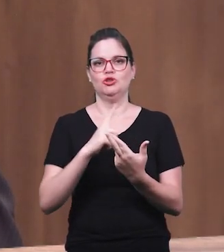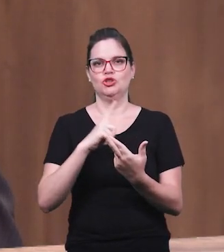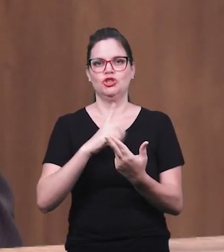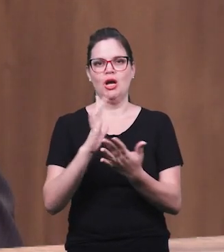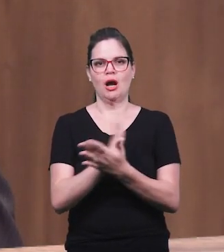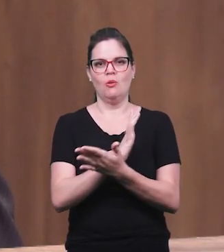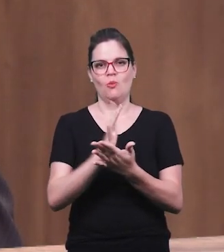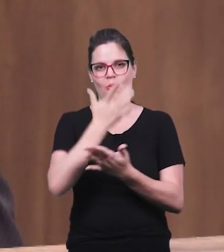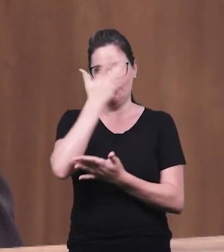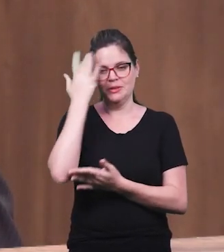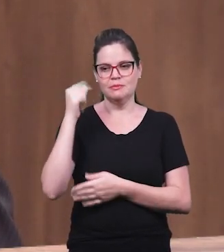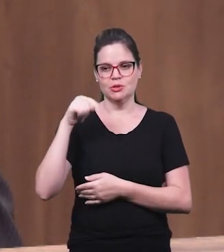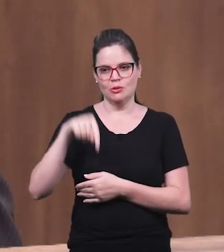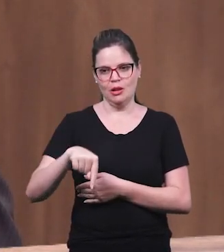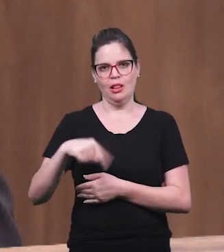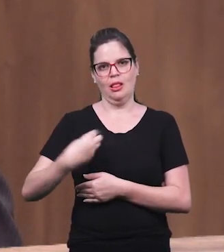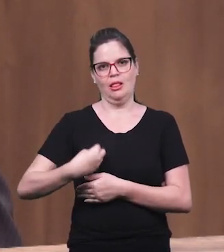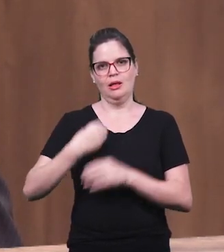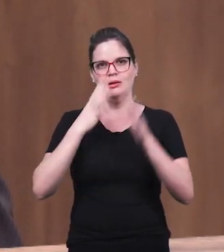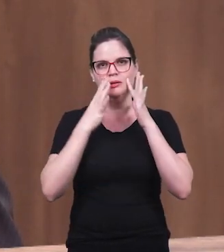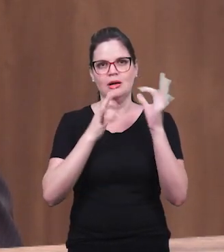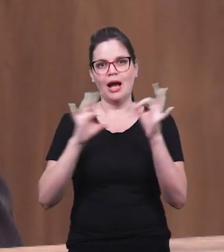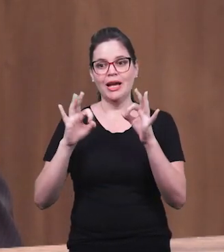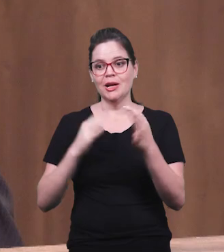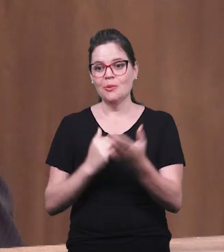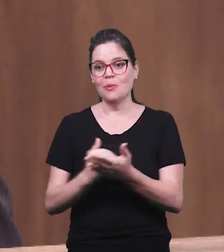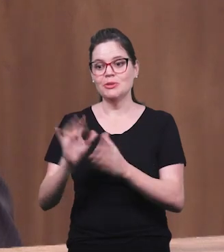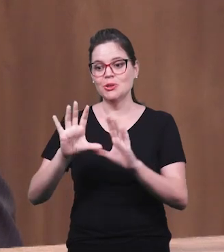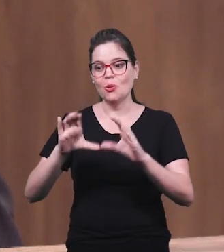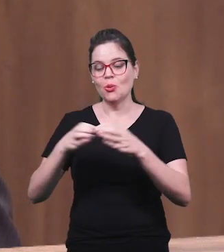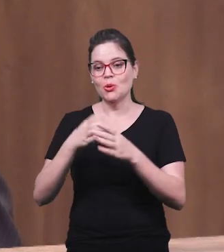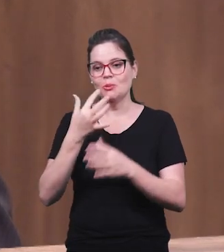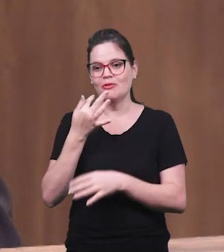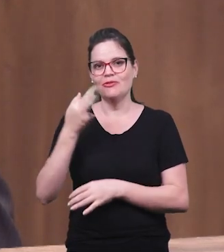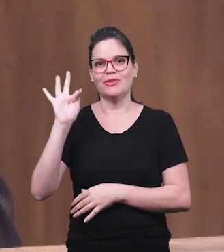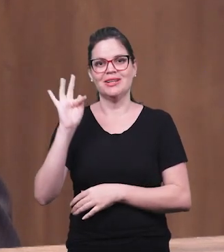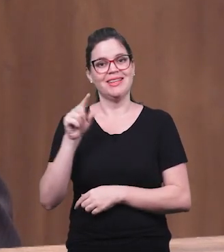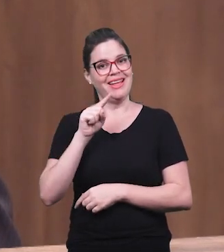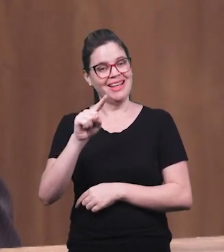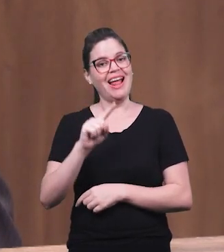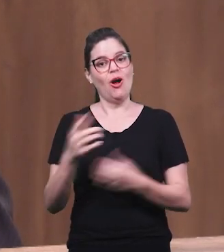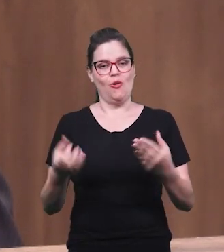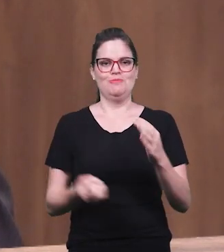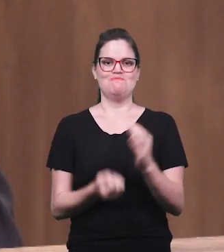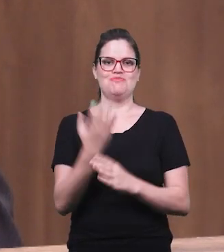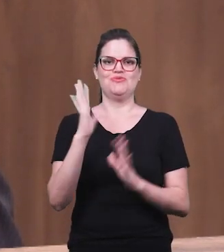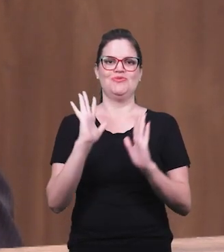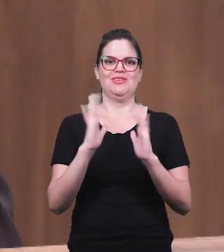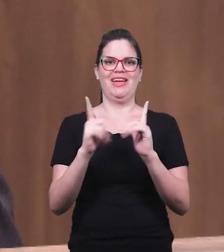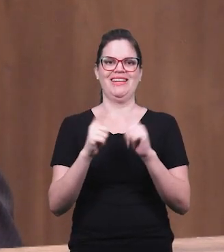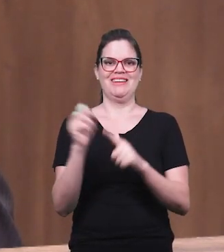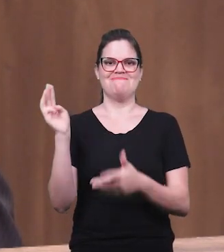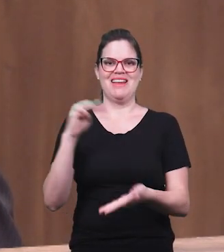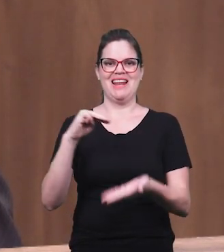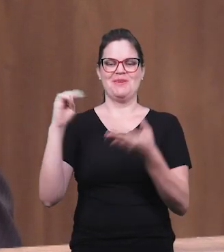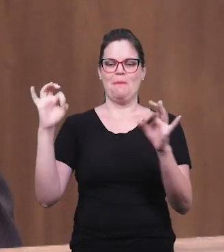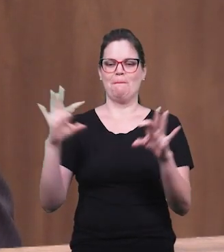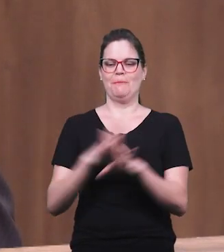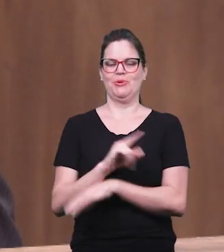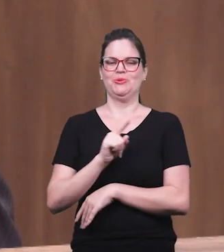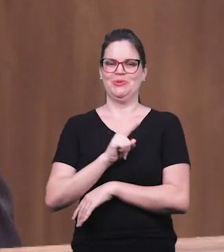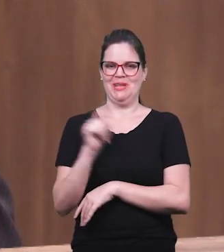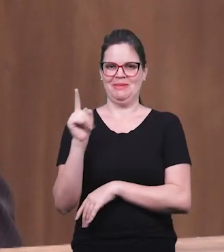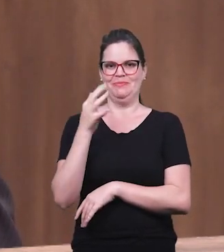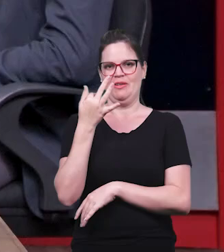lá se tornaram o nosso grupo de Nice, né? Que hoje é a nossa igreja em Nice, né? Isso em